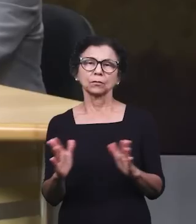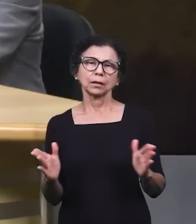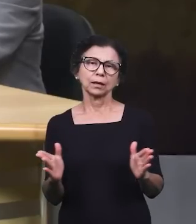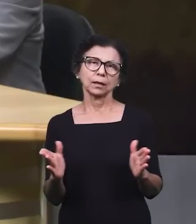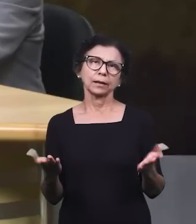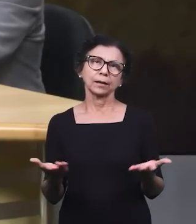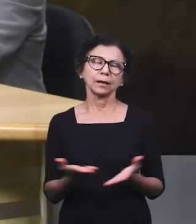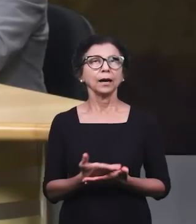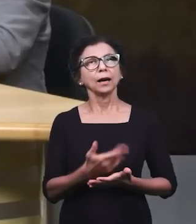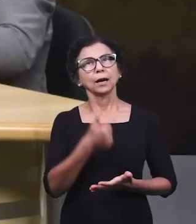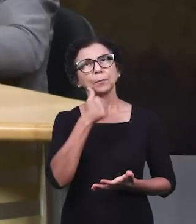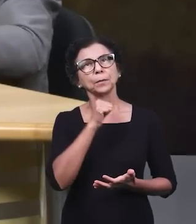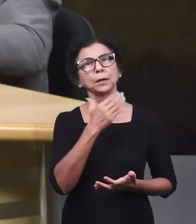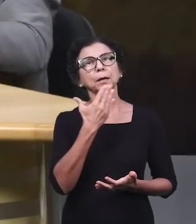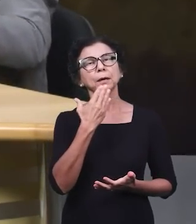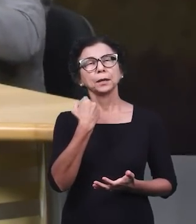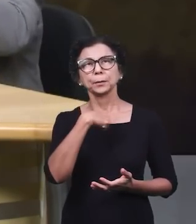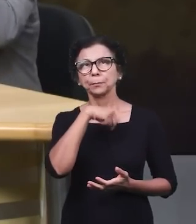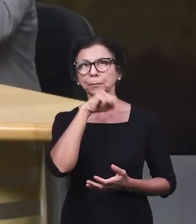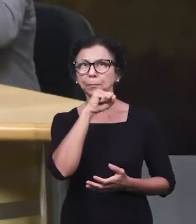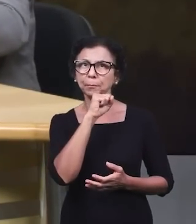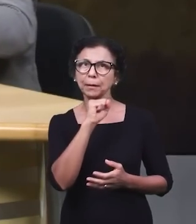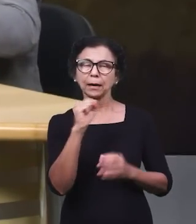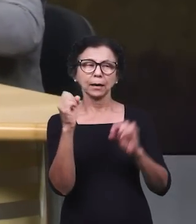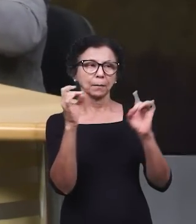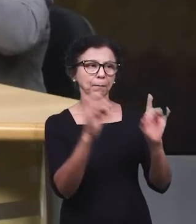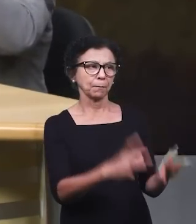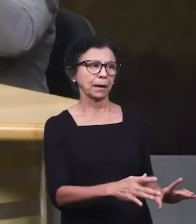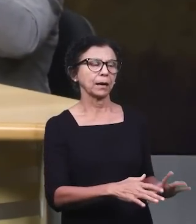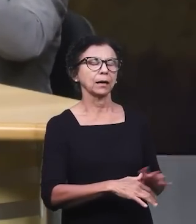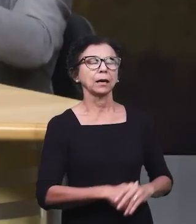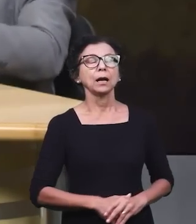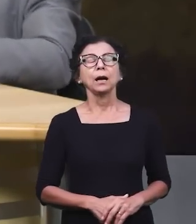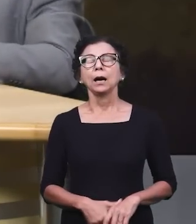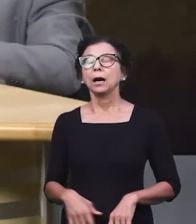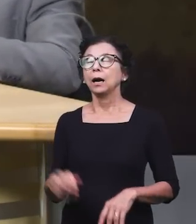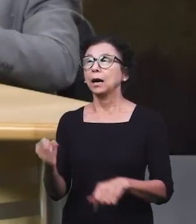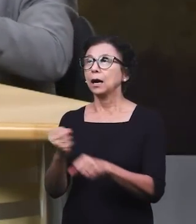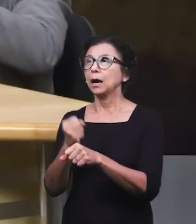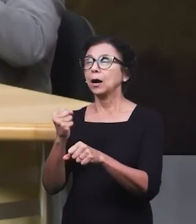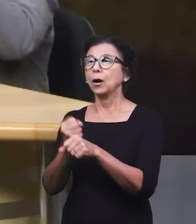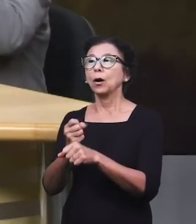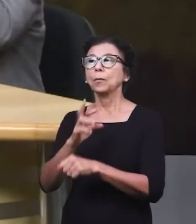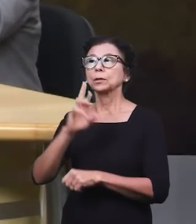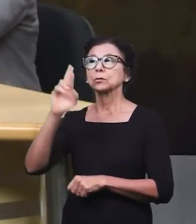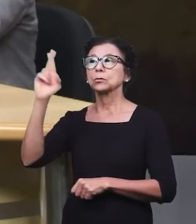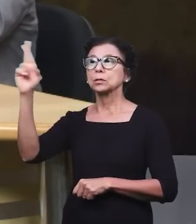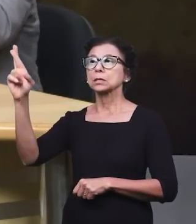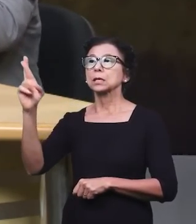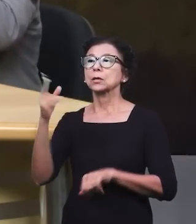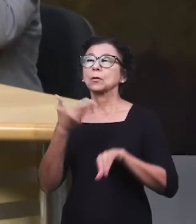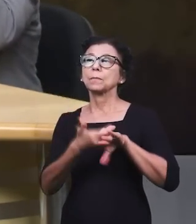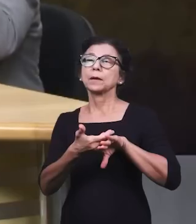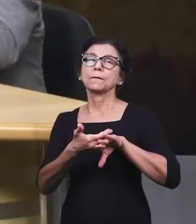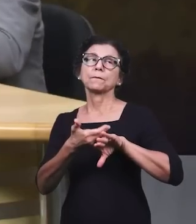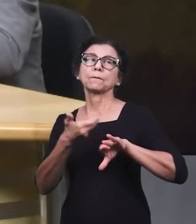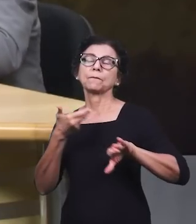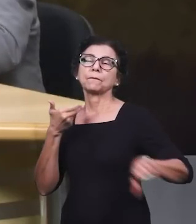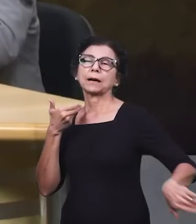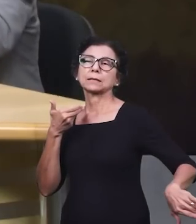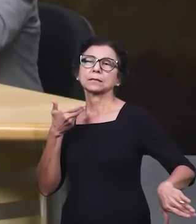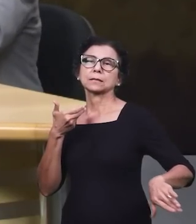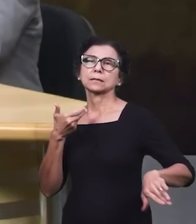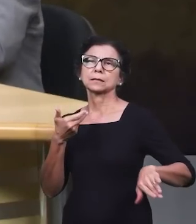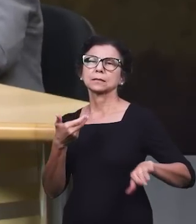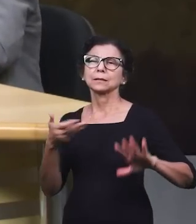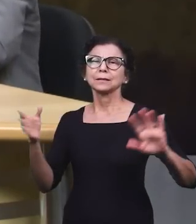alguém pode pensar assim, não, a obra, ela me afasta da minha família. A obra, Exatamente. Não, meu amigo, contrário. Faz a